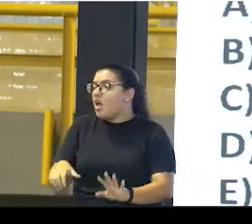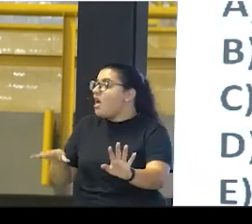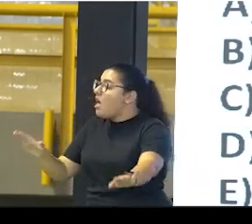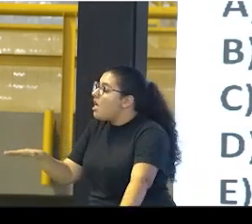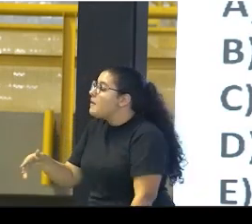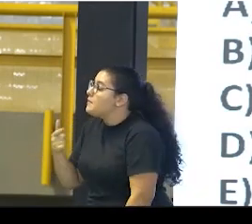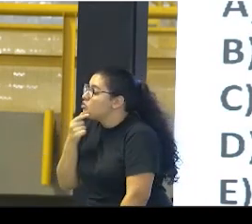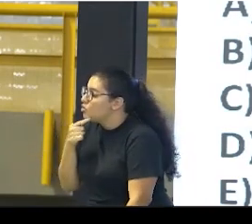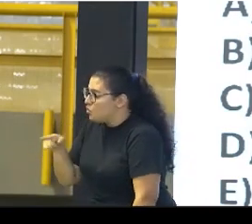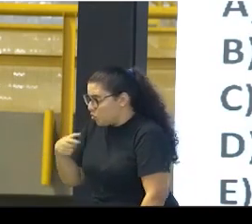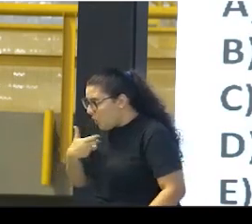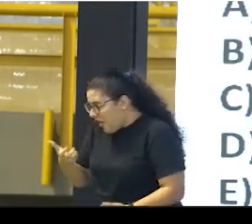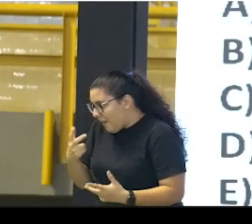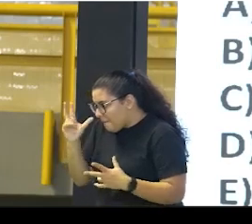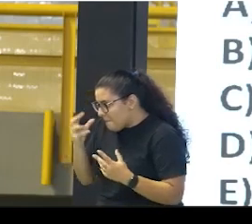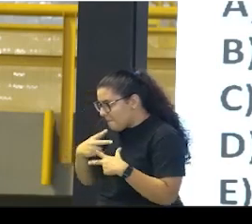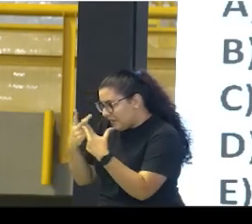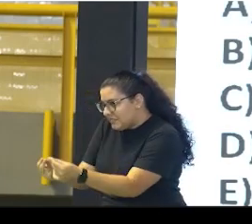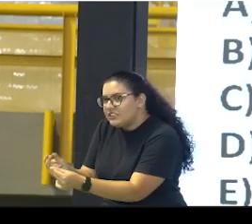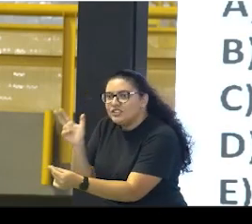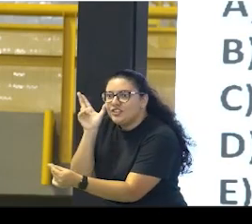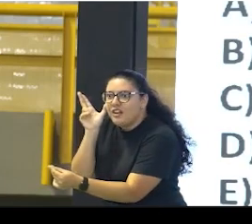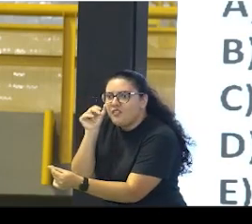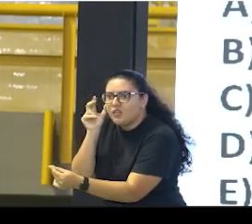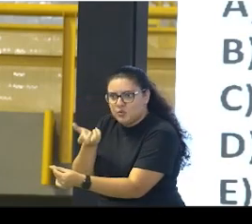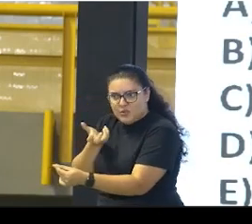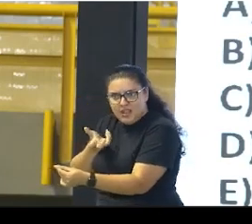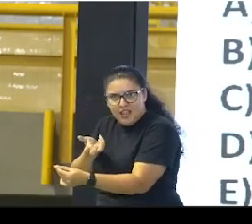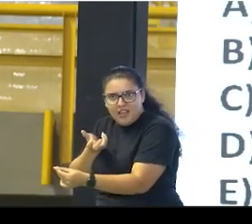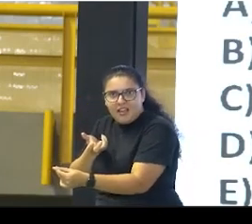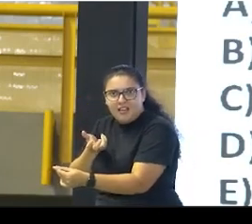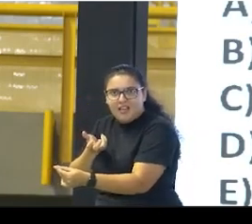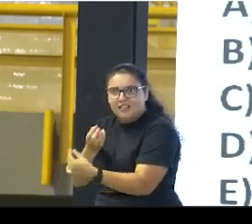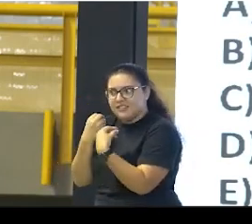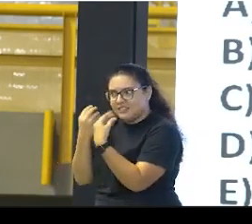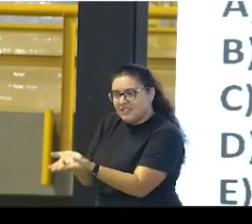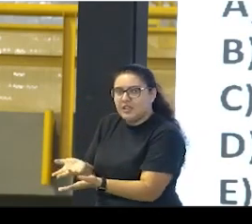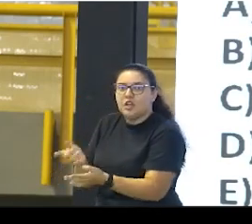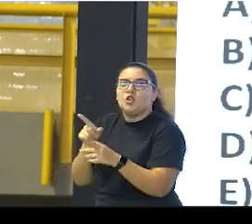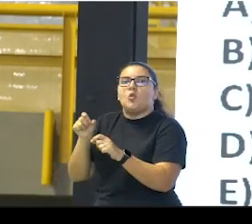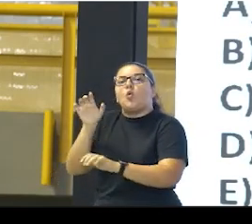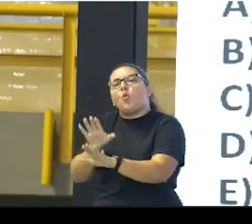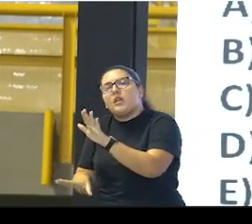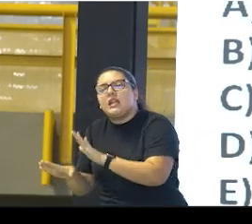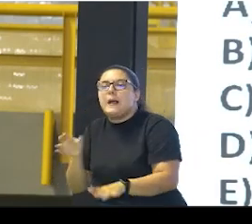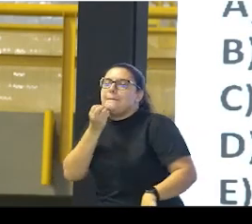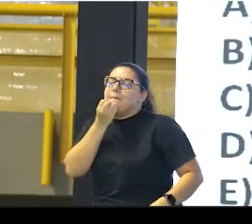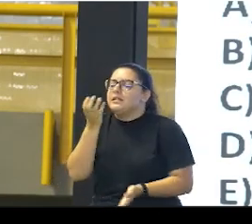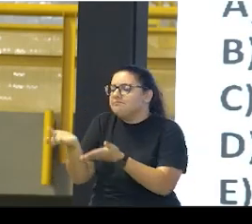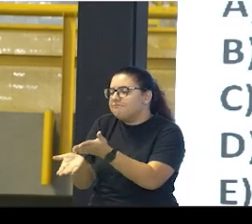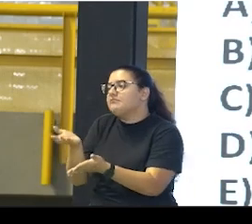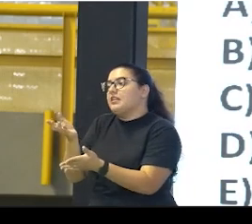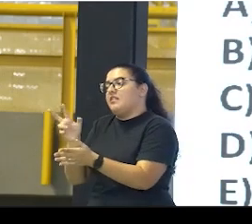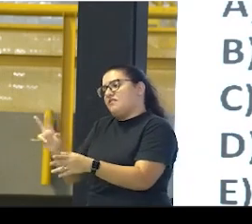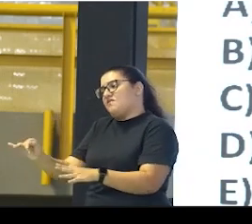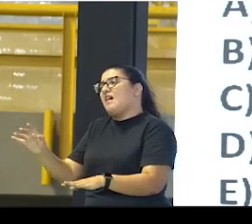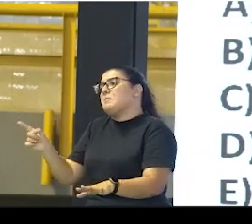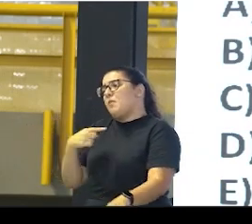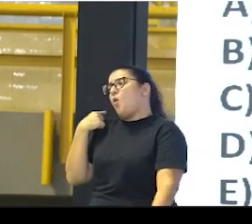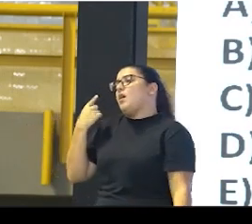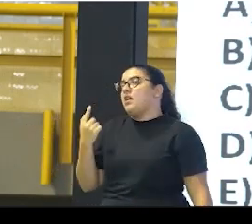se você cruzar a diagonal do quadrado, essa diagonal do quadrado é justamente isso aqui, ó, x e